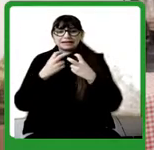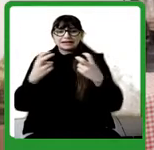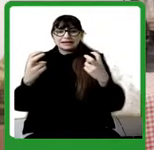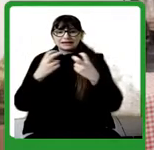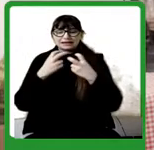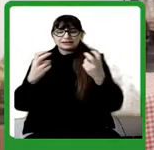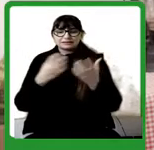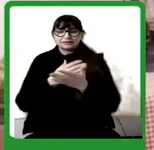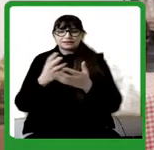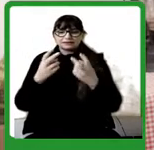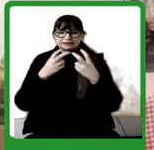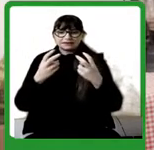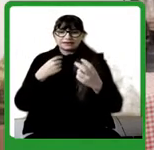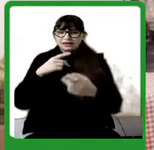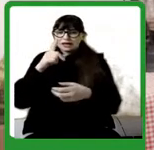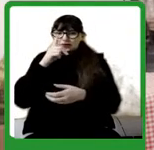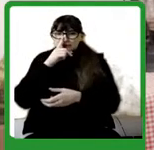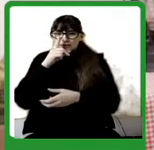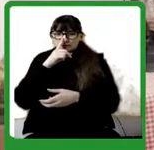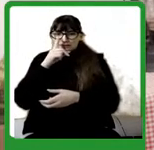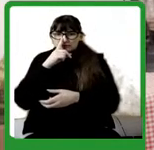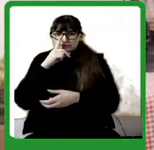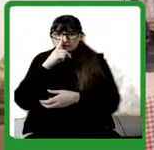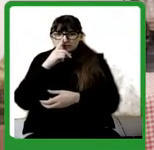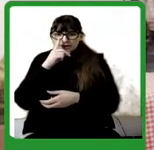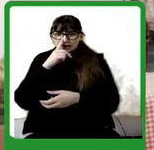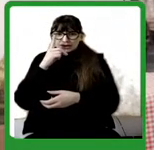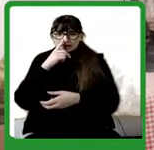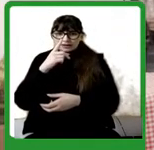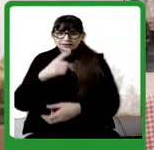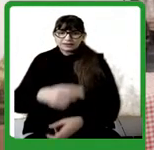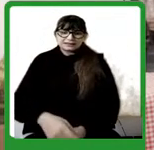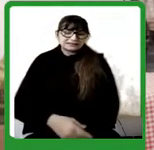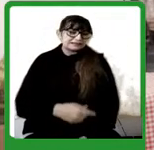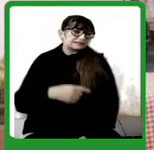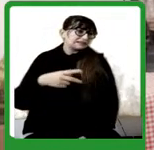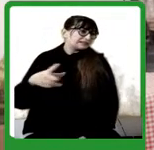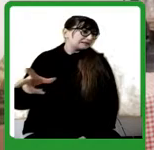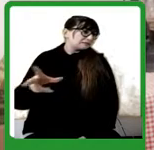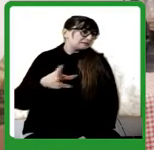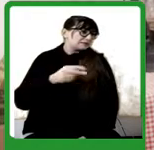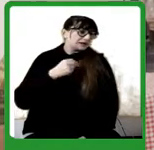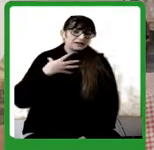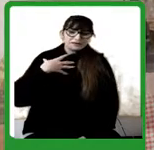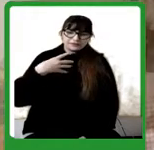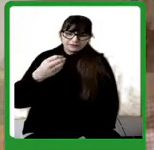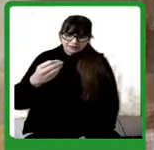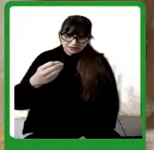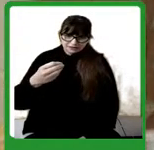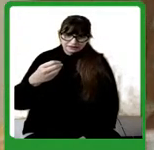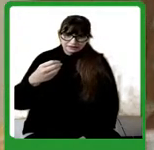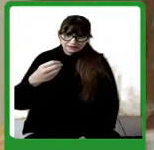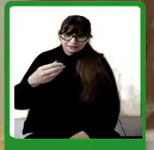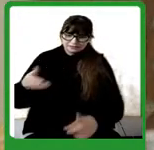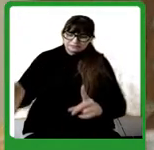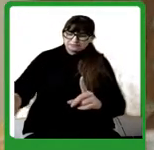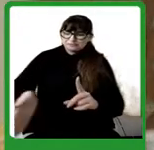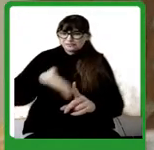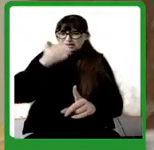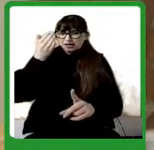gritar, vinha uma mãe lá de dentro, ela pegava as piazadas. Ela pegava o filho dela, ela batia no filho dela, que aquela surra no filho